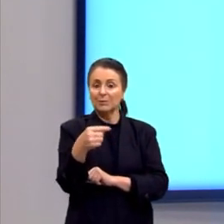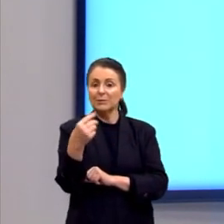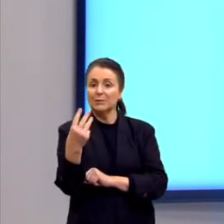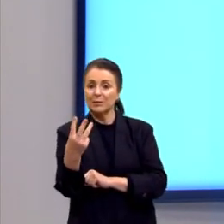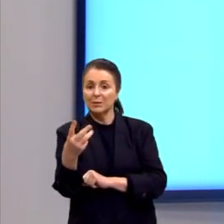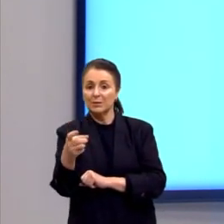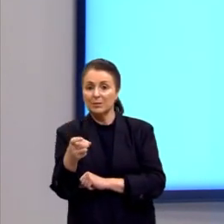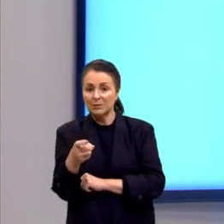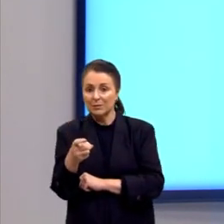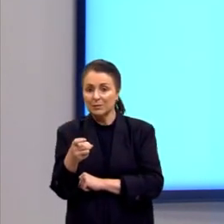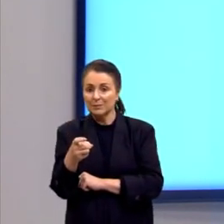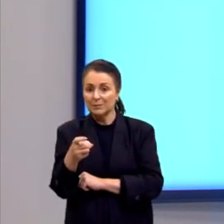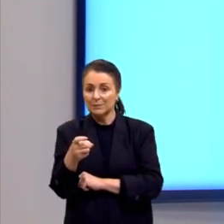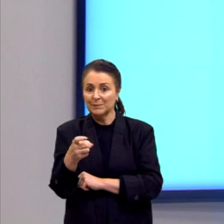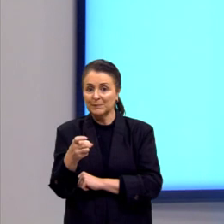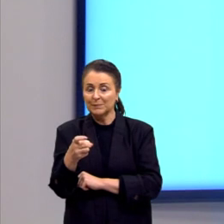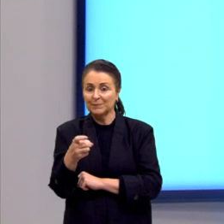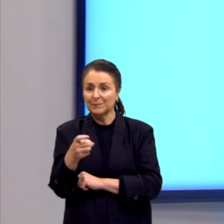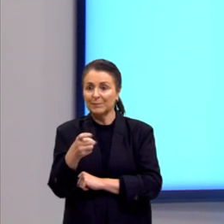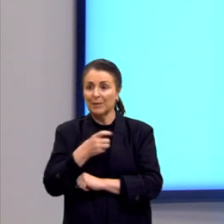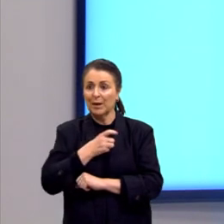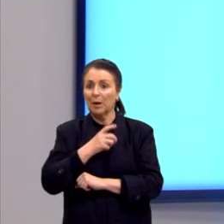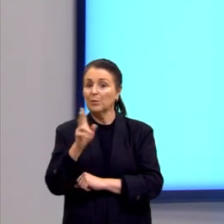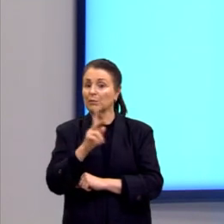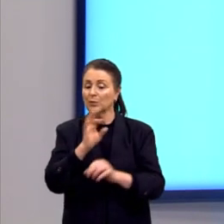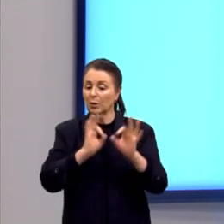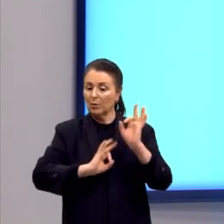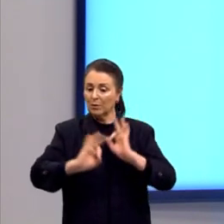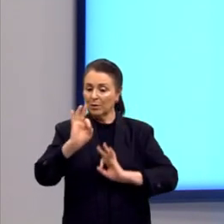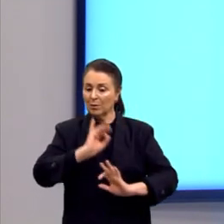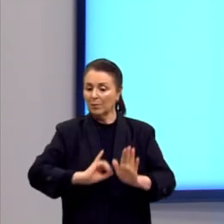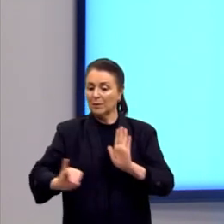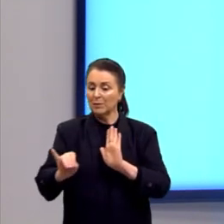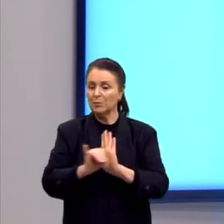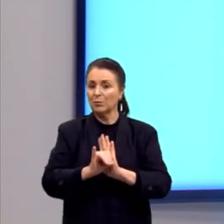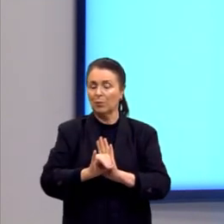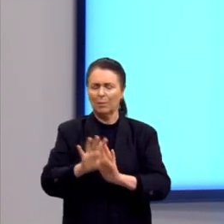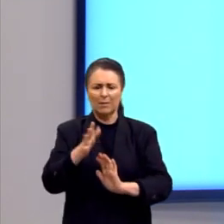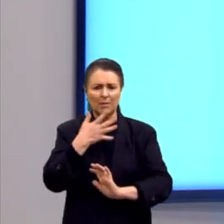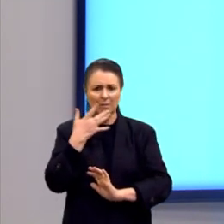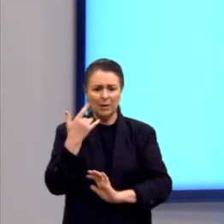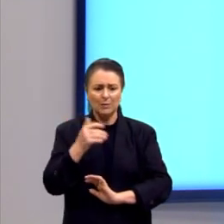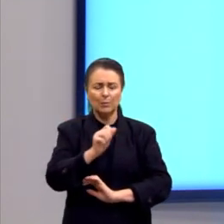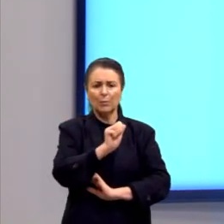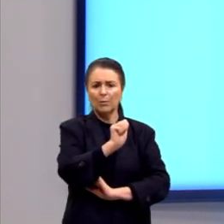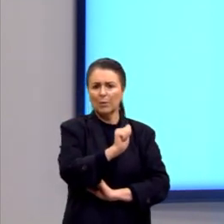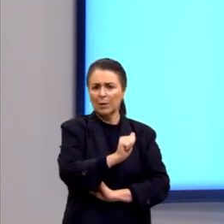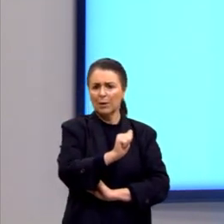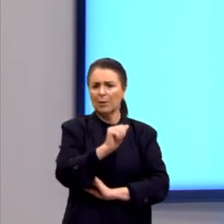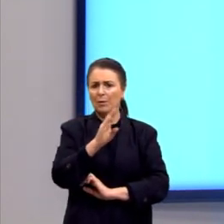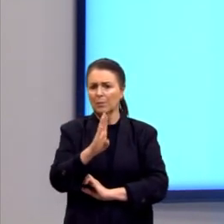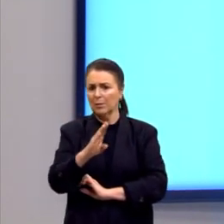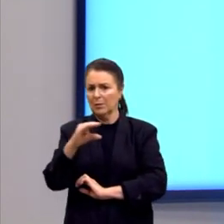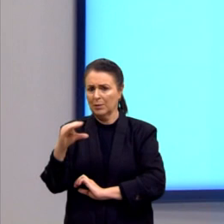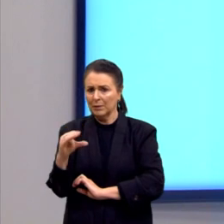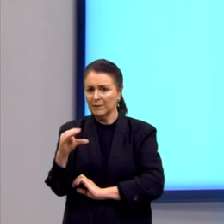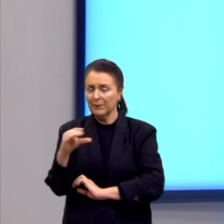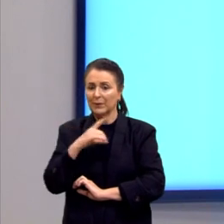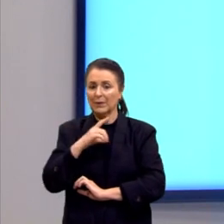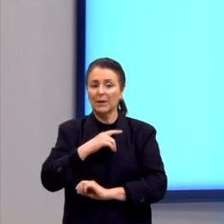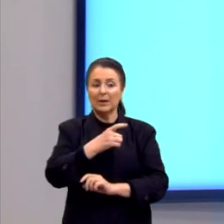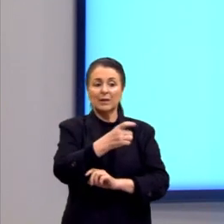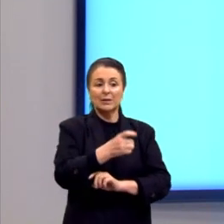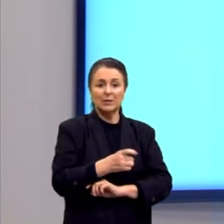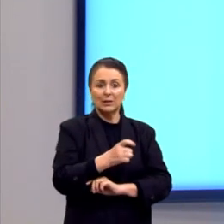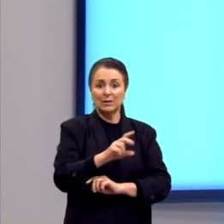3x aqui eu e em ordem para gente identificar mais fácil quem é o ao beijos e então teríamos